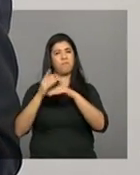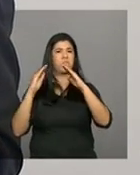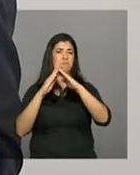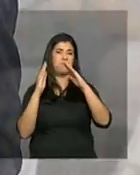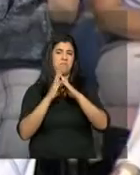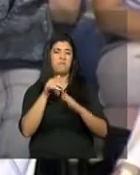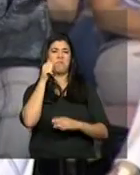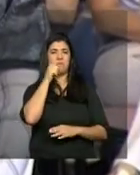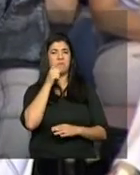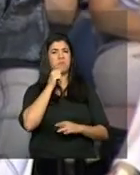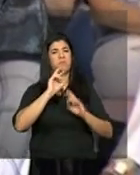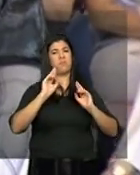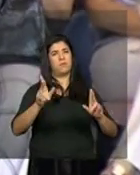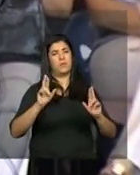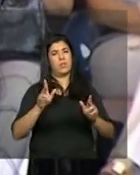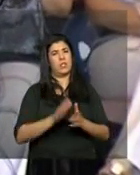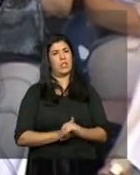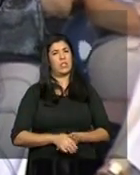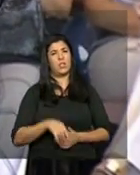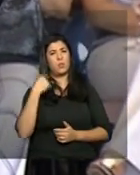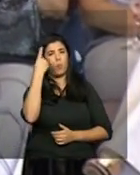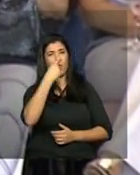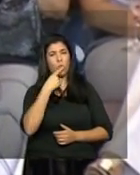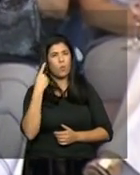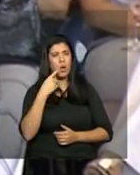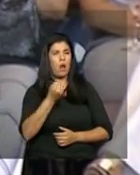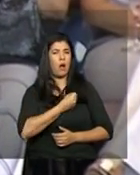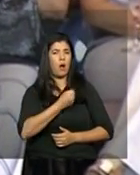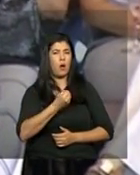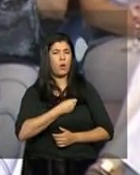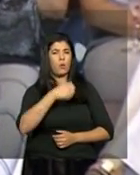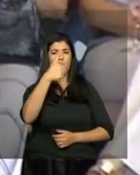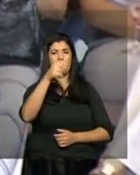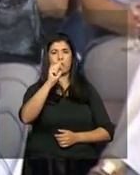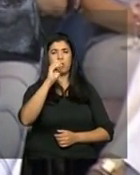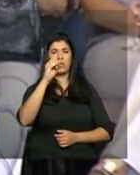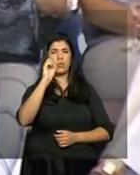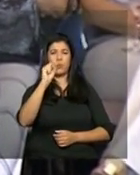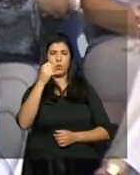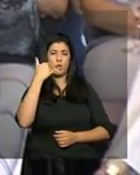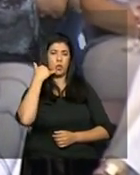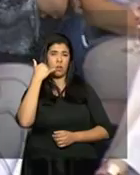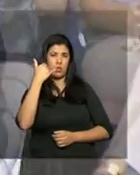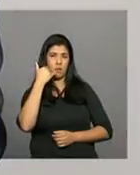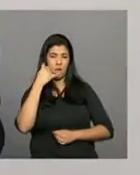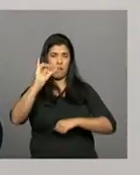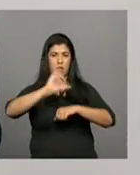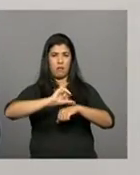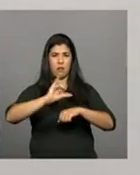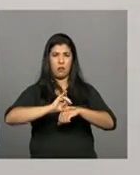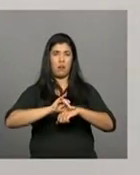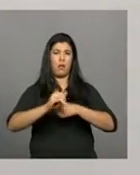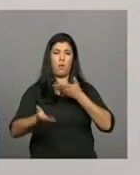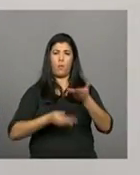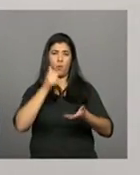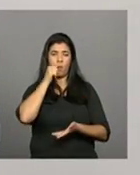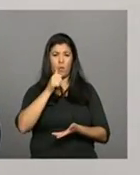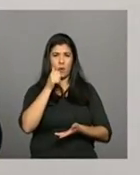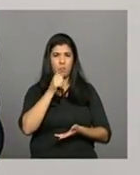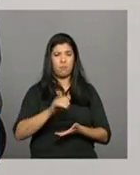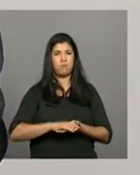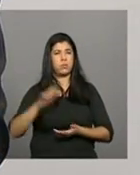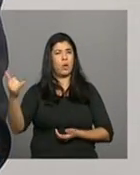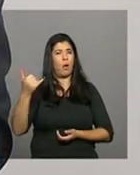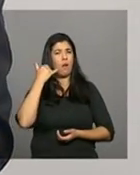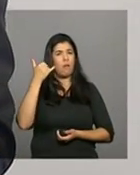A cada hora, toca 10 vezes o telefone 180 da Central de Atendimento à Mulher, denunciando situações de